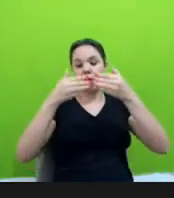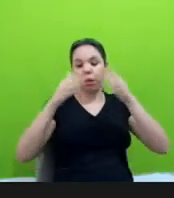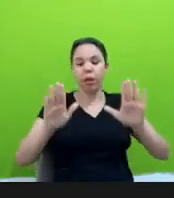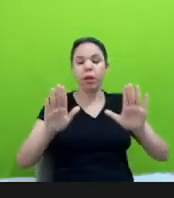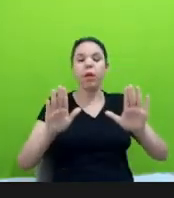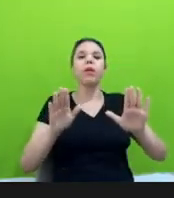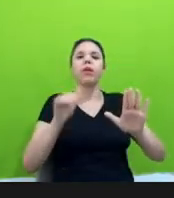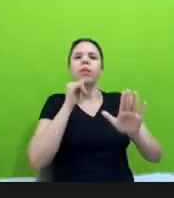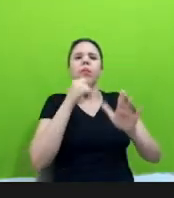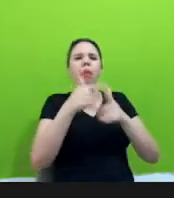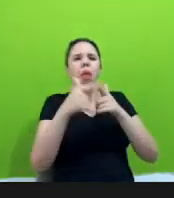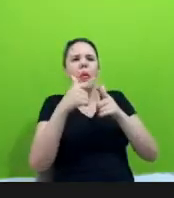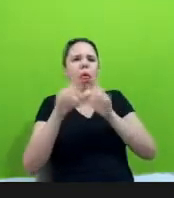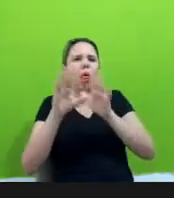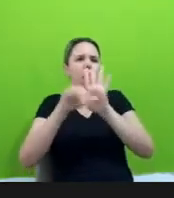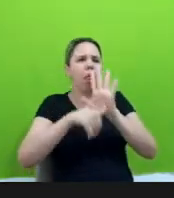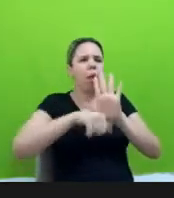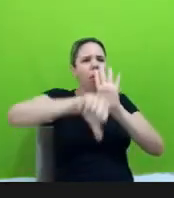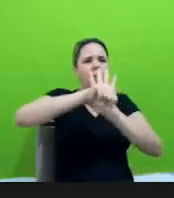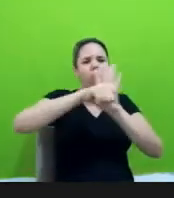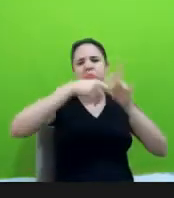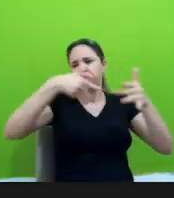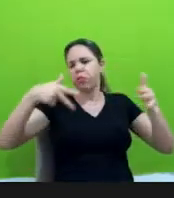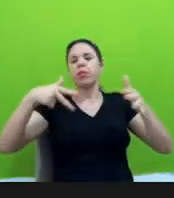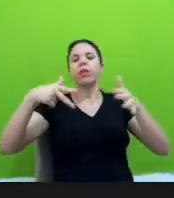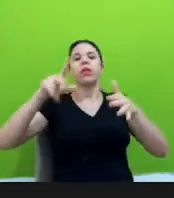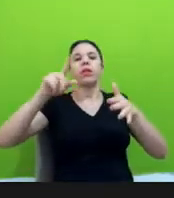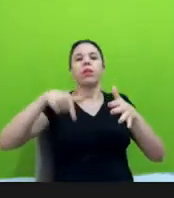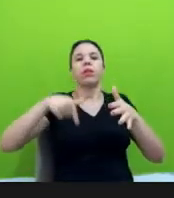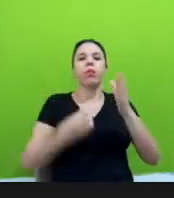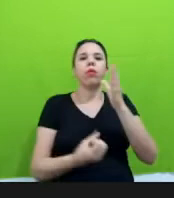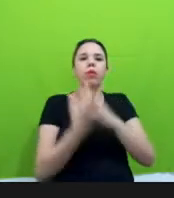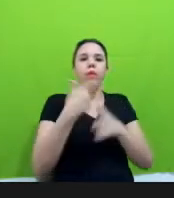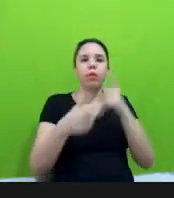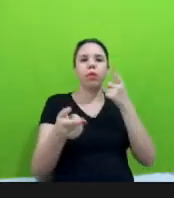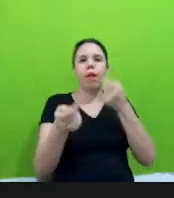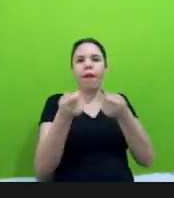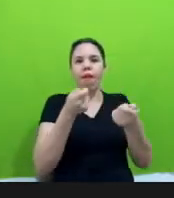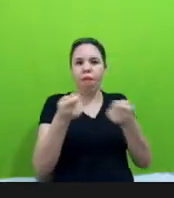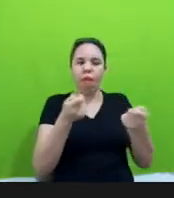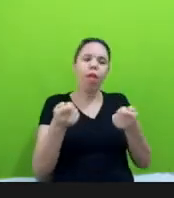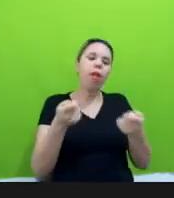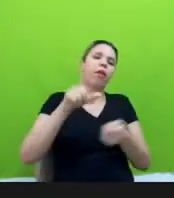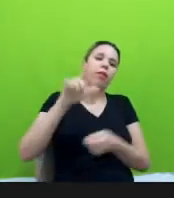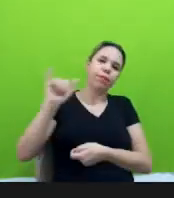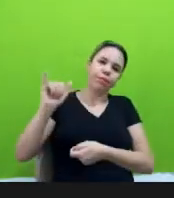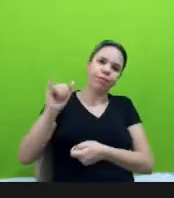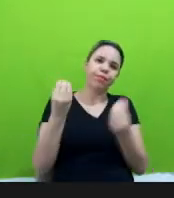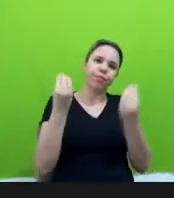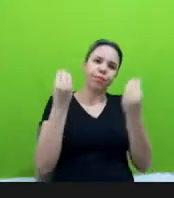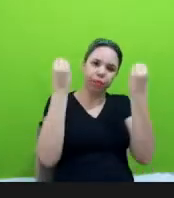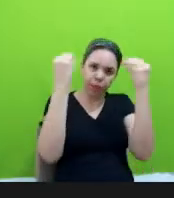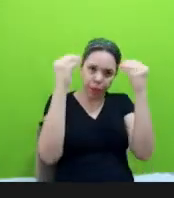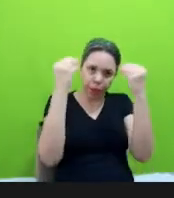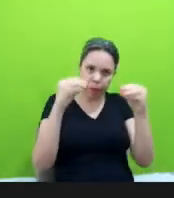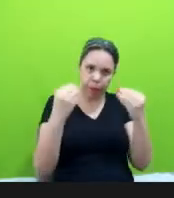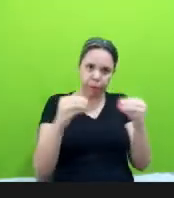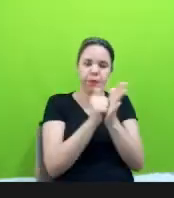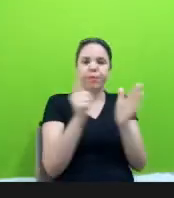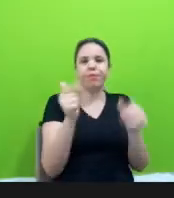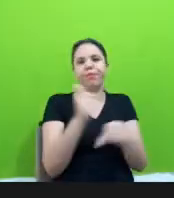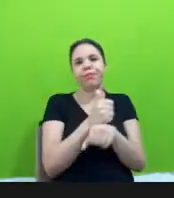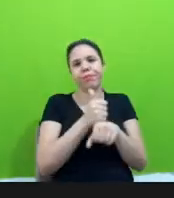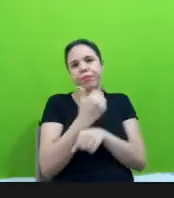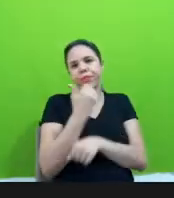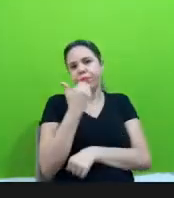dolosos, roubos, latrocínios, aquilo é tudo decorrência do controle social e também da LAI, porque um grupo de jornalistas pedia